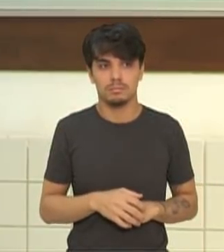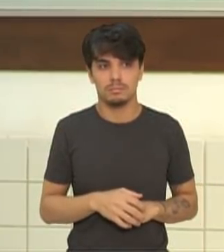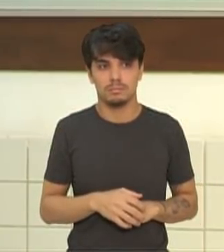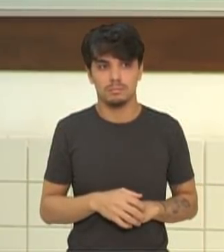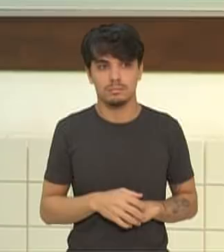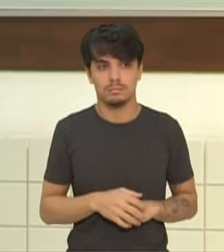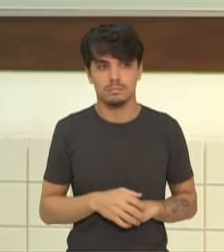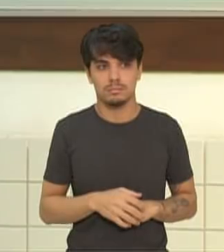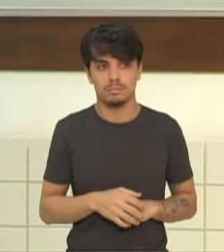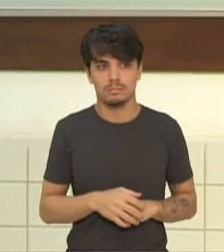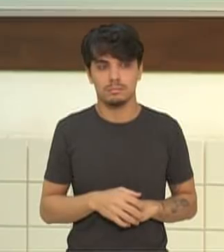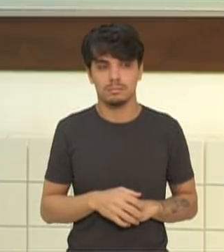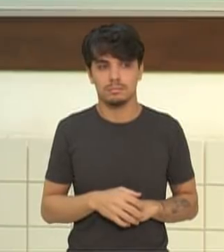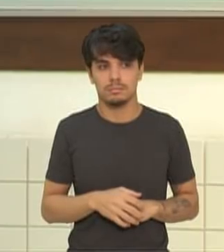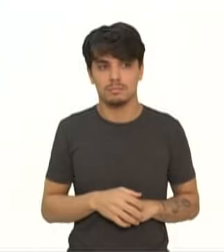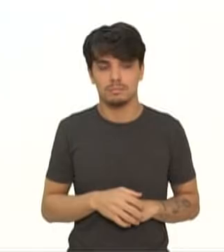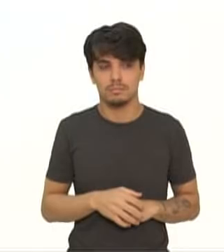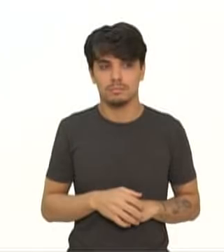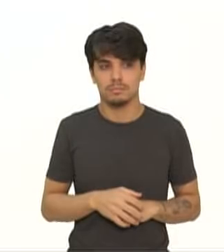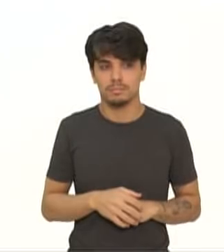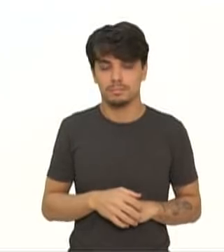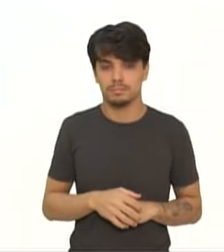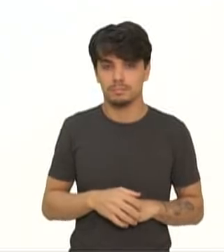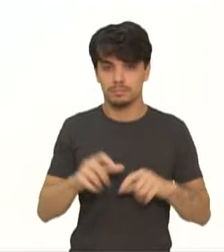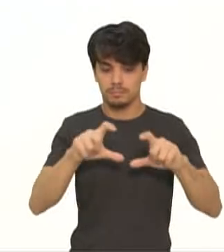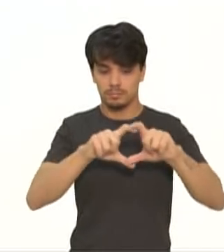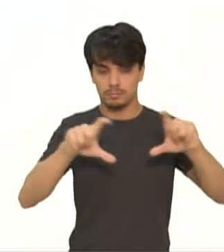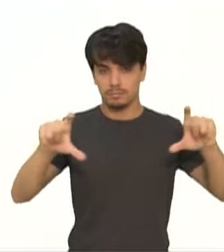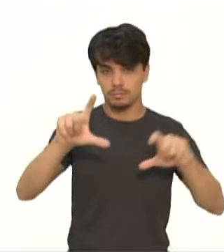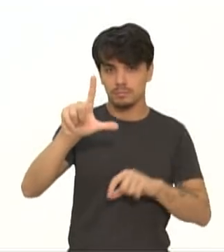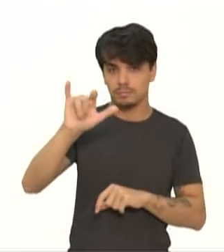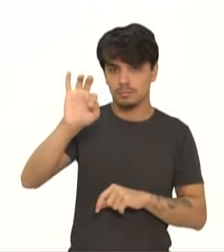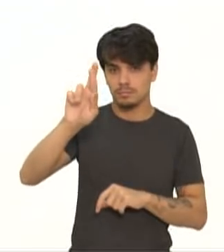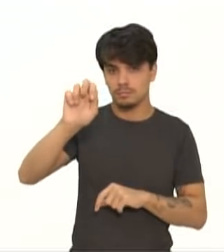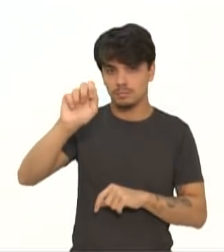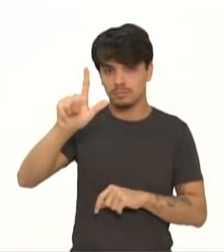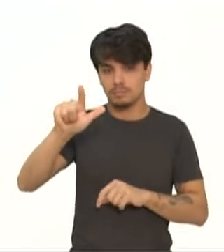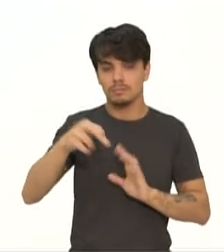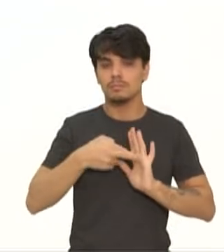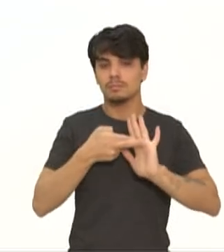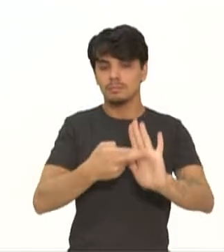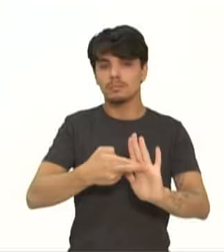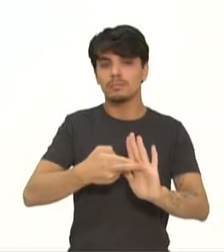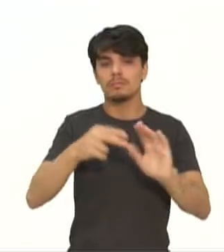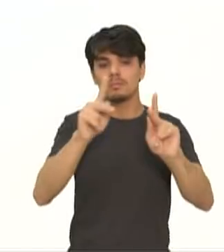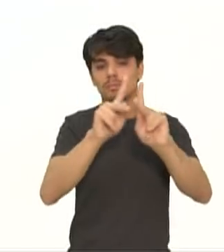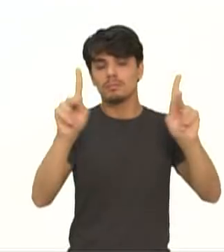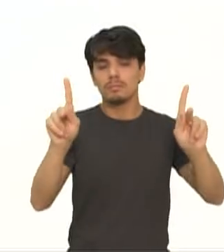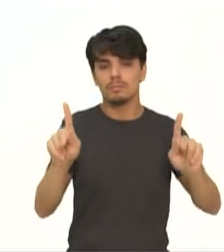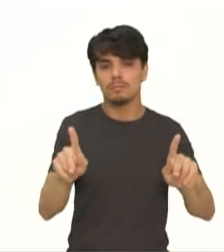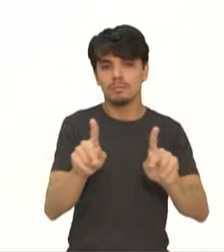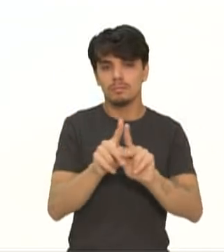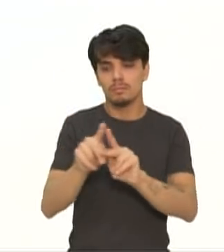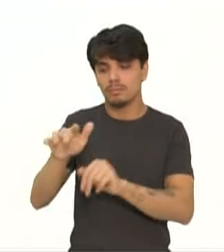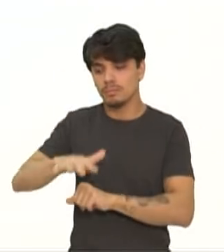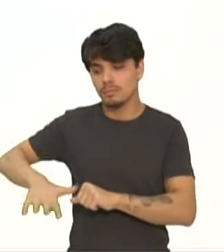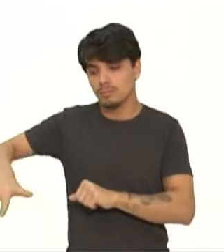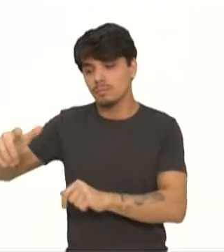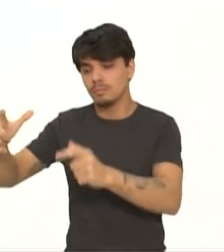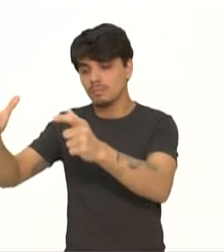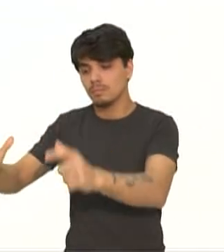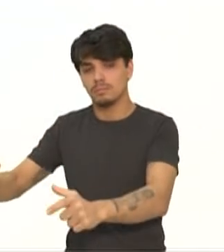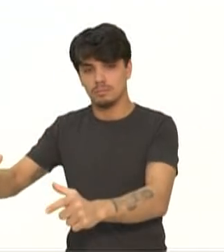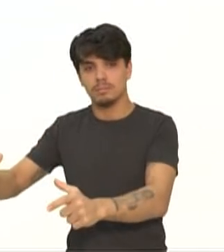Vamos lá, letra A. A equação literal que representa o perímetro do terreno